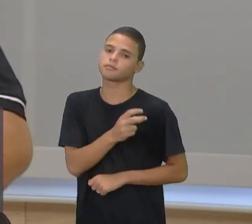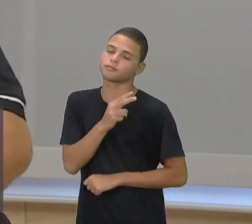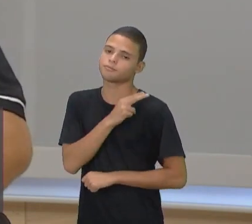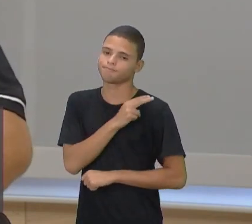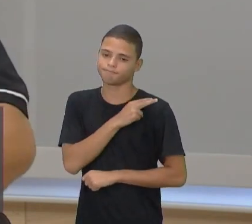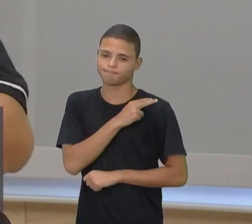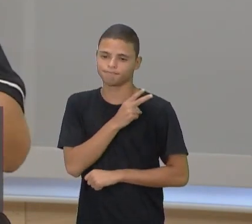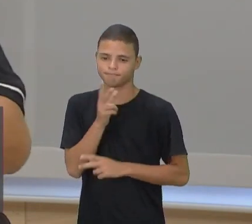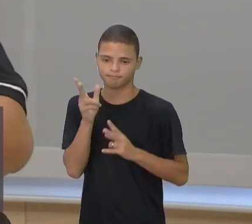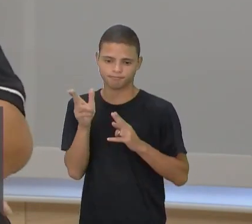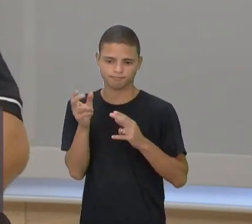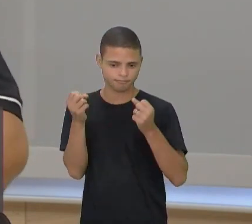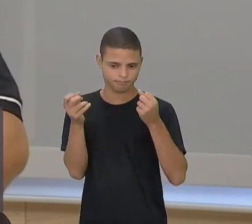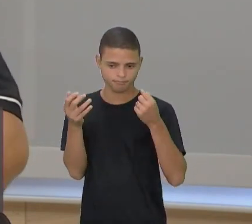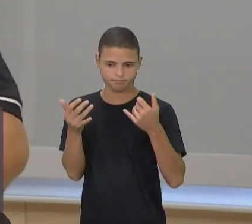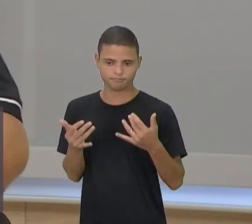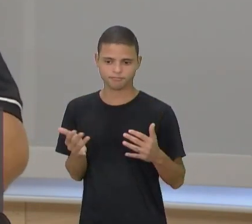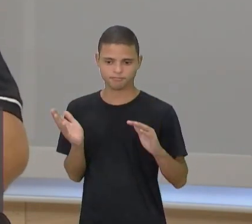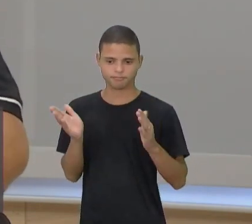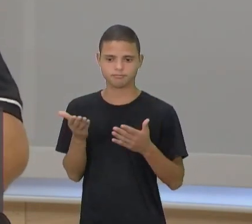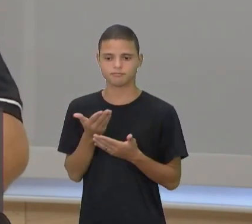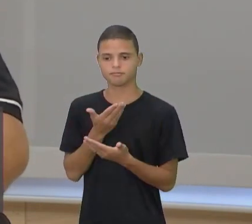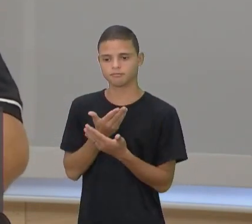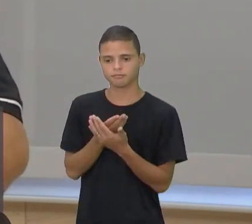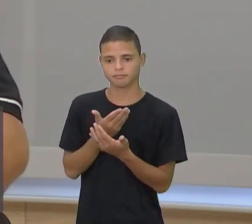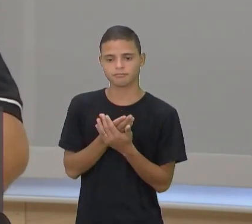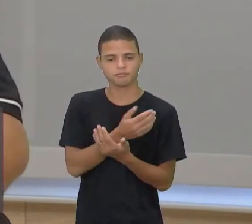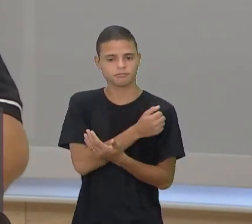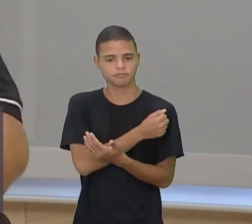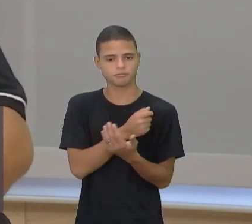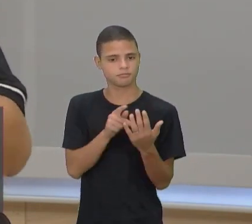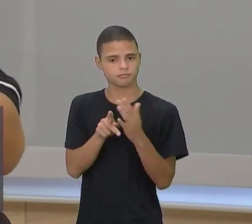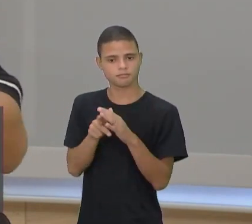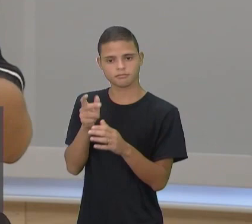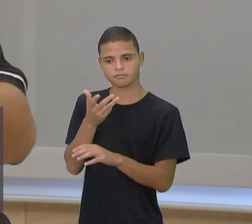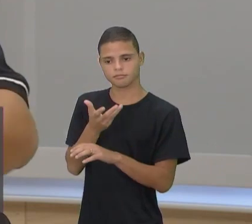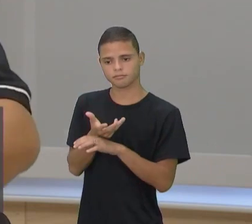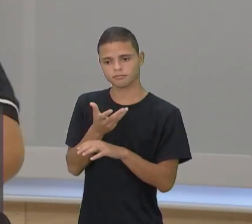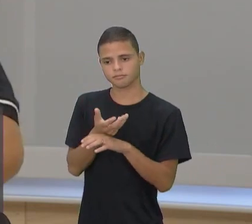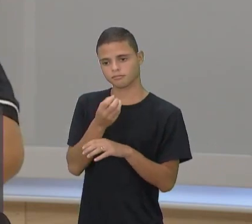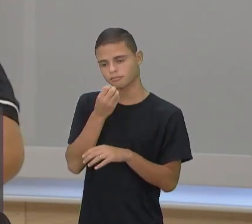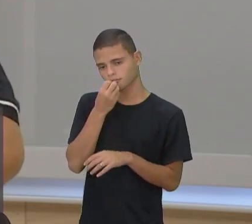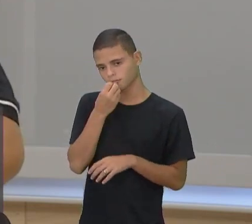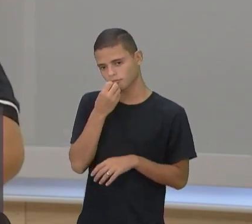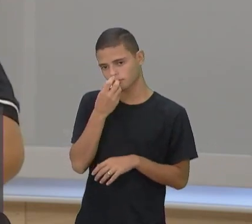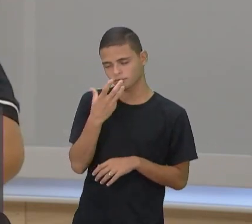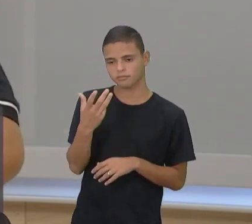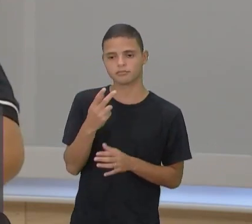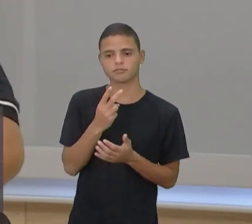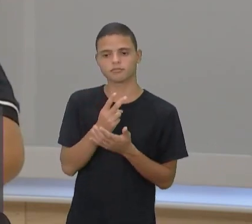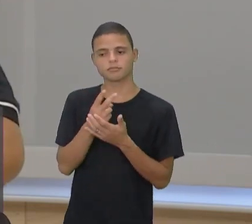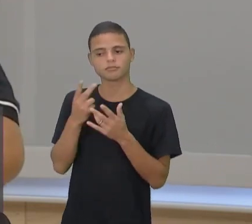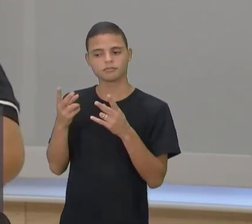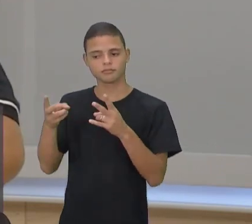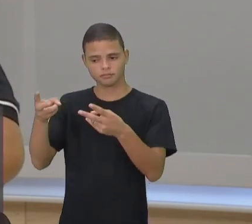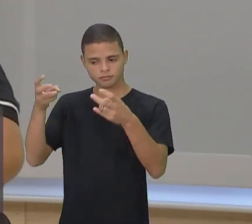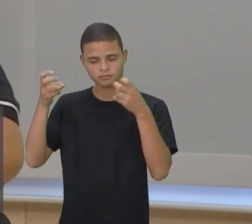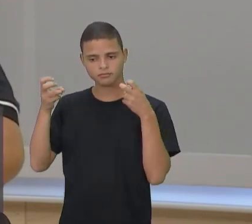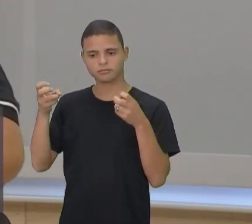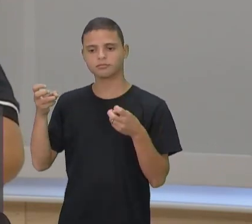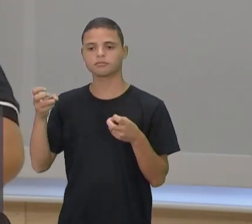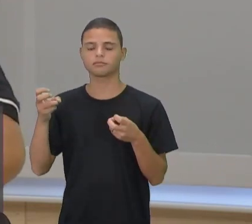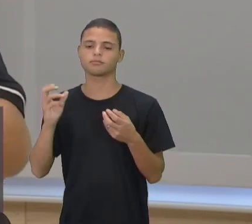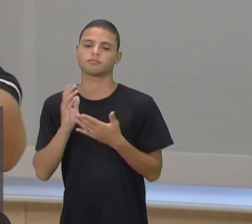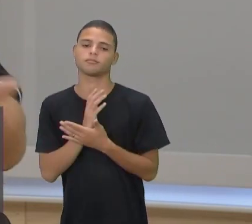na aula anterior, estudante, né, do componente, é bom estar sempre atento, né, para